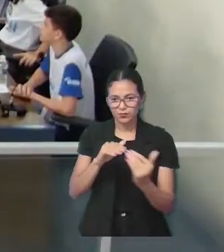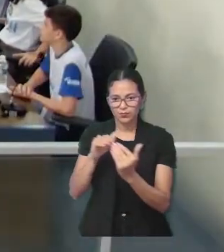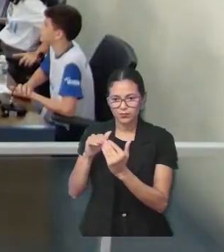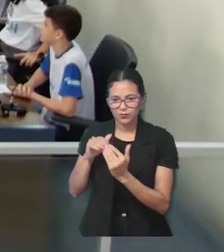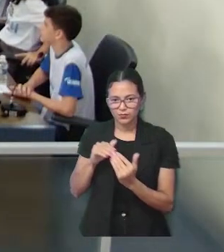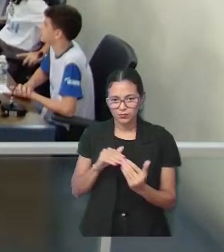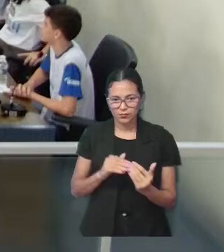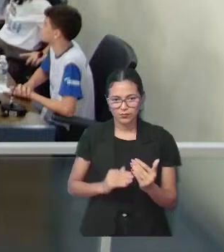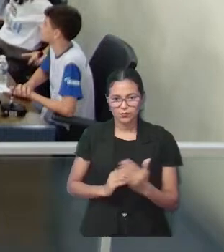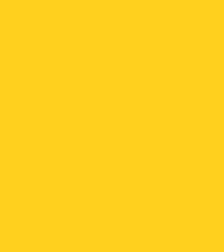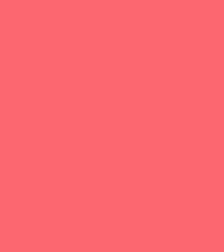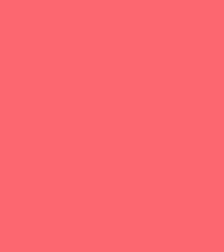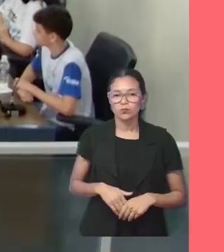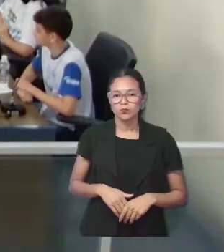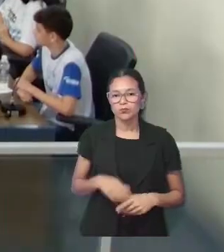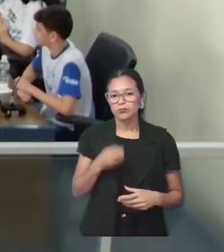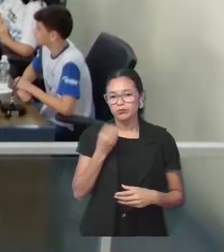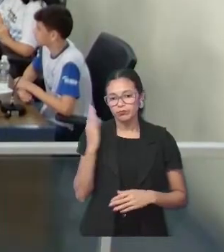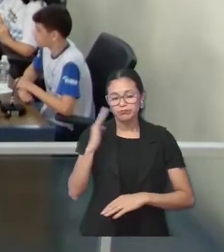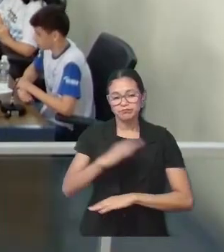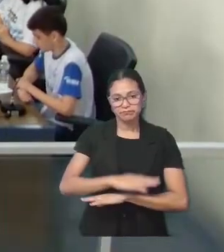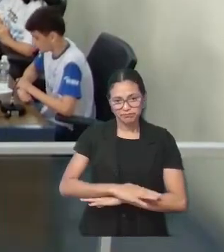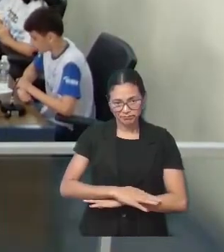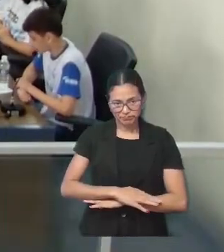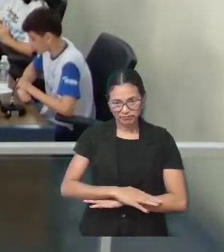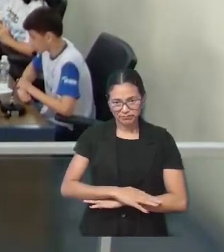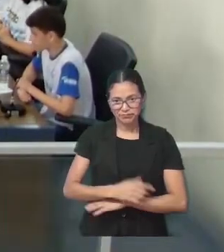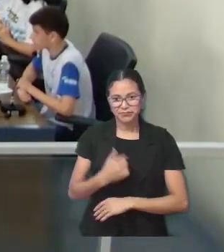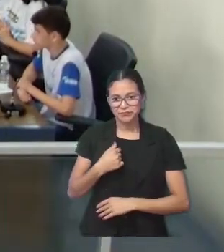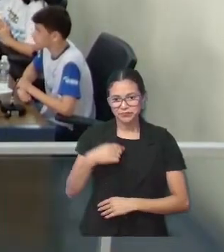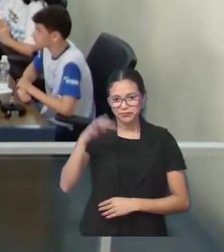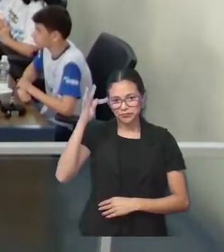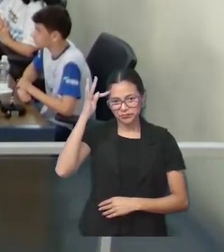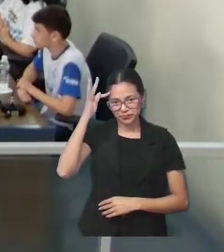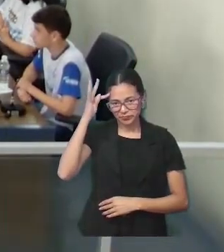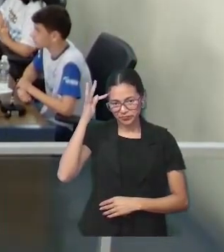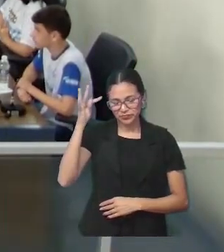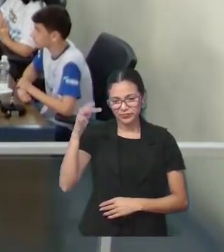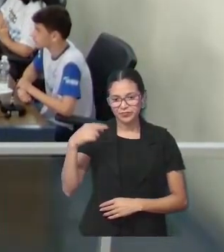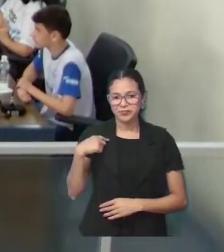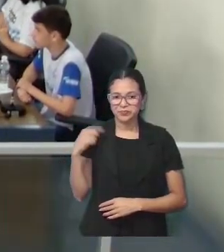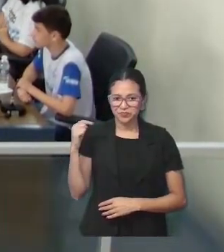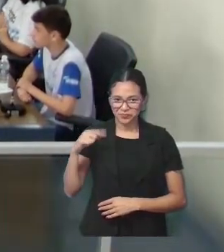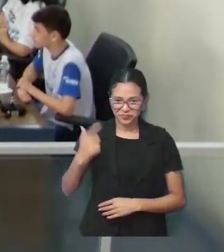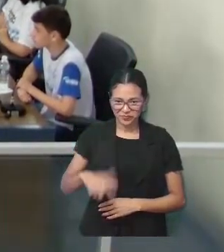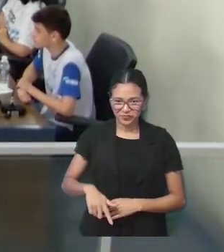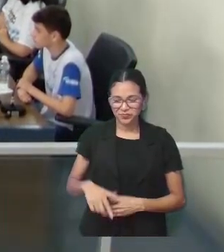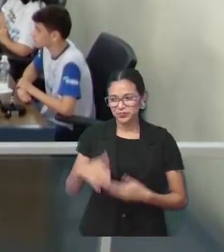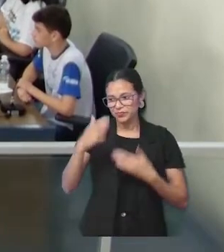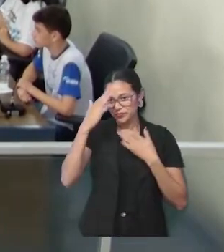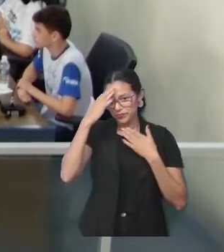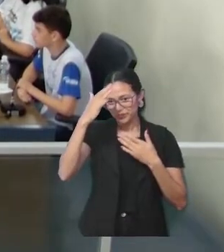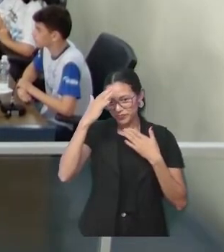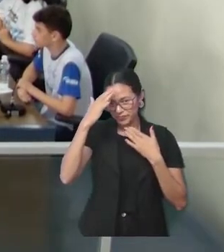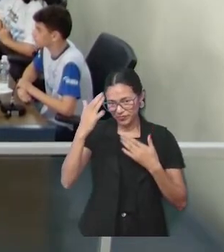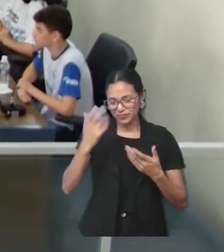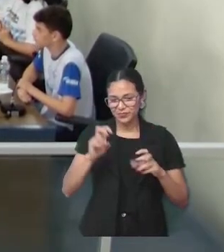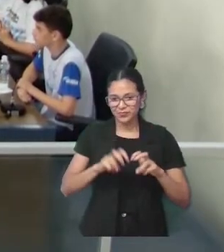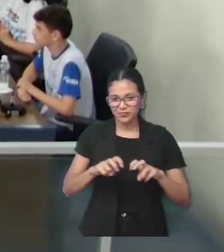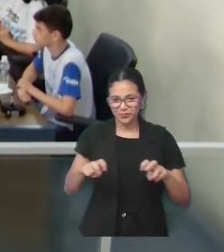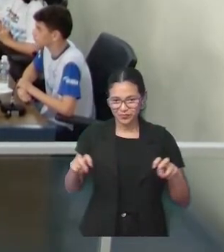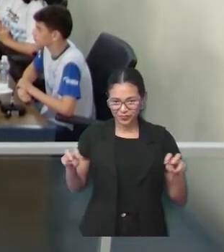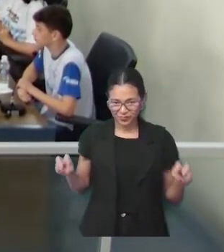todos. Boa tarde a todos. Sou o Theo Gustavo Nunzi aqui novamente. Queria agradecer à mesa